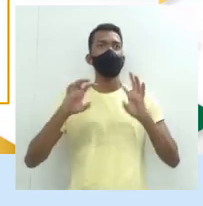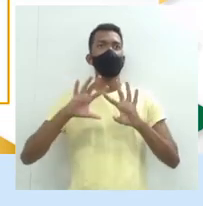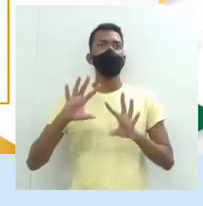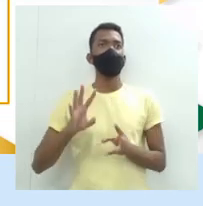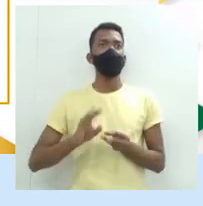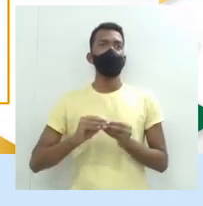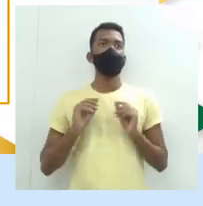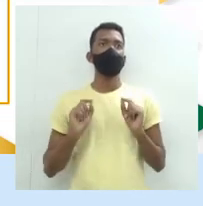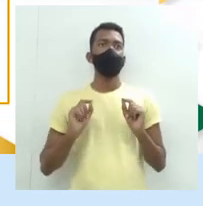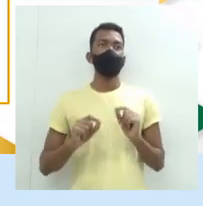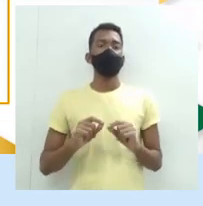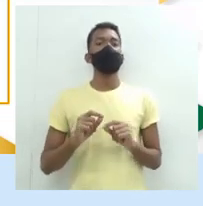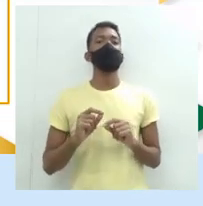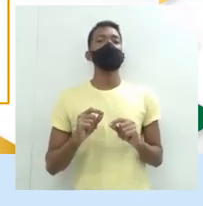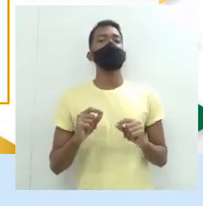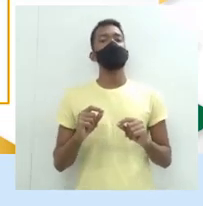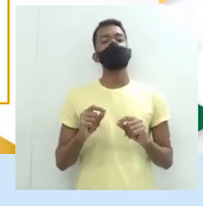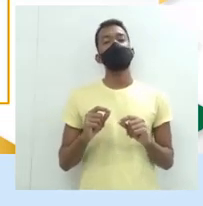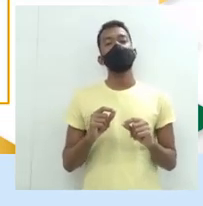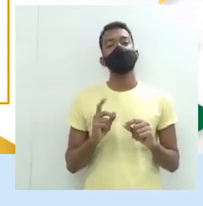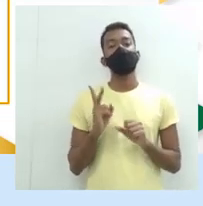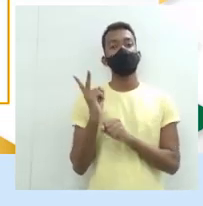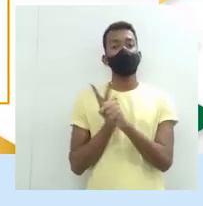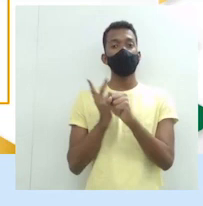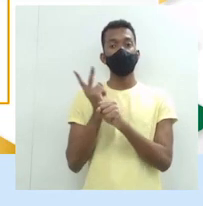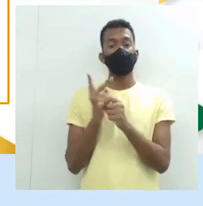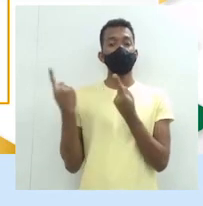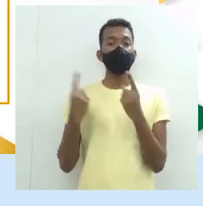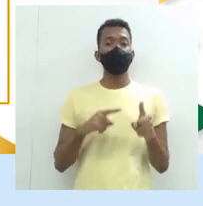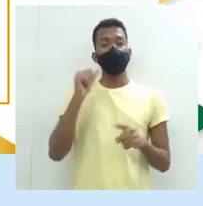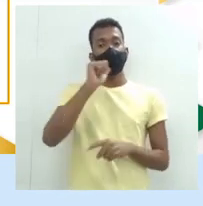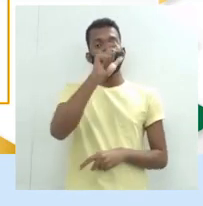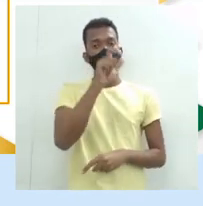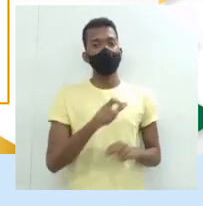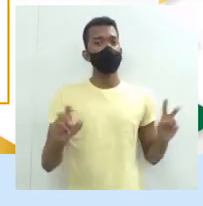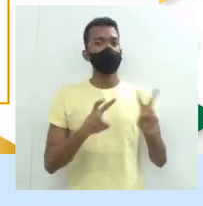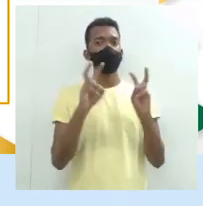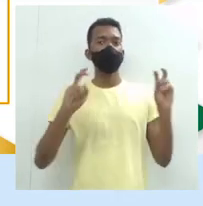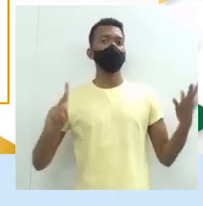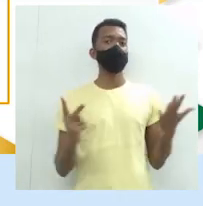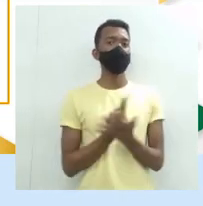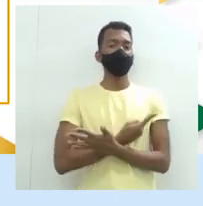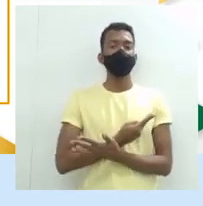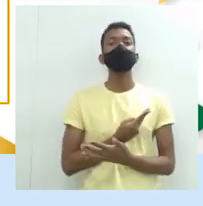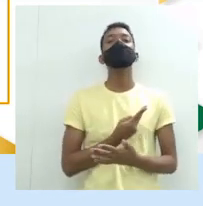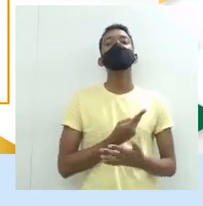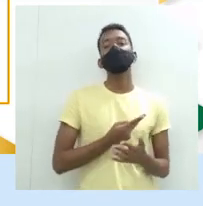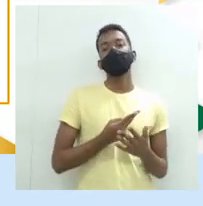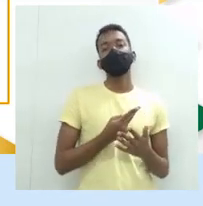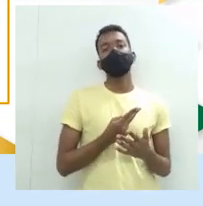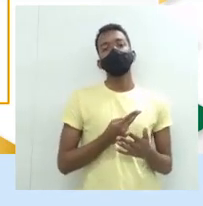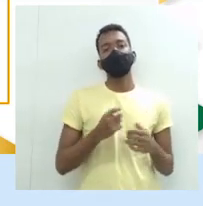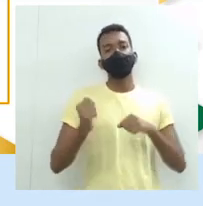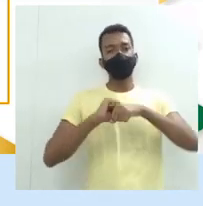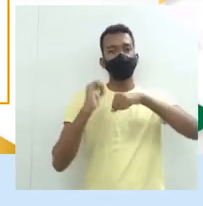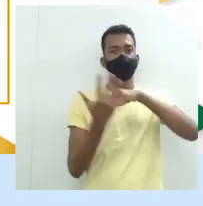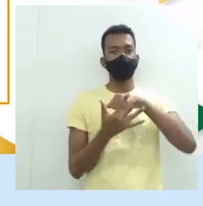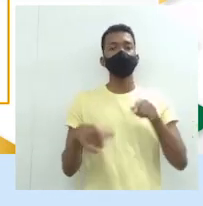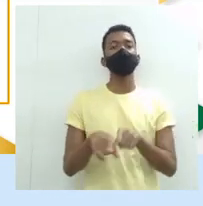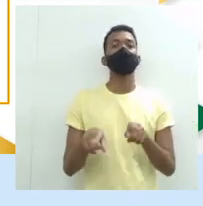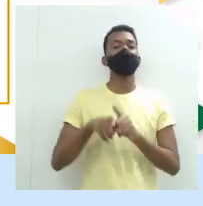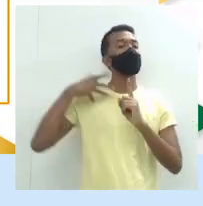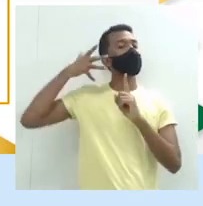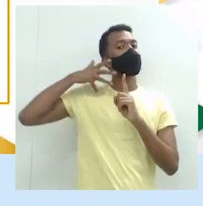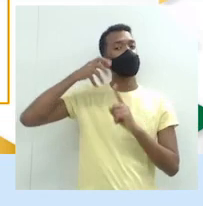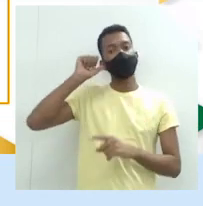resumo. Violência contra mulheres e meninas, a sombra da pandemia, a declaração da diretora